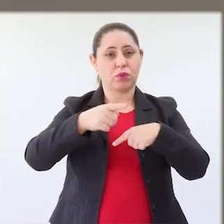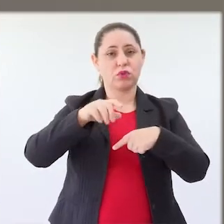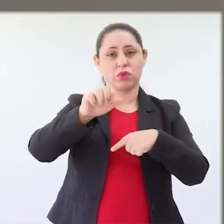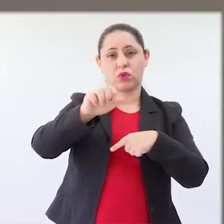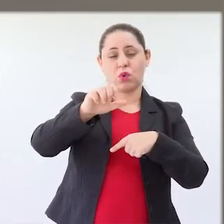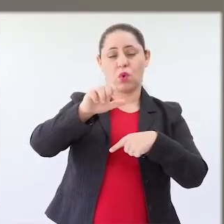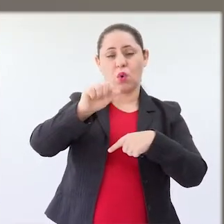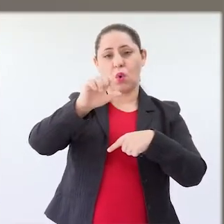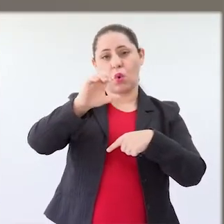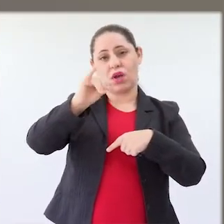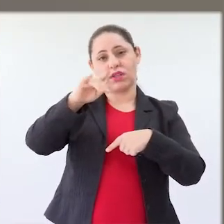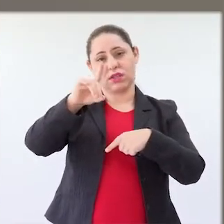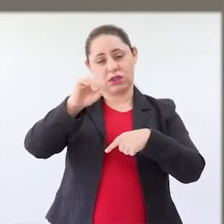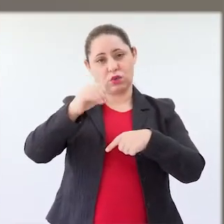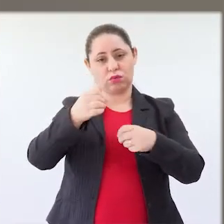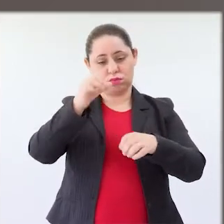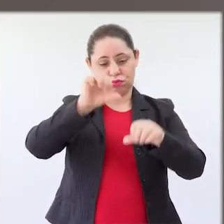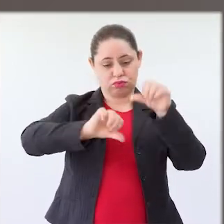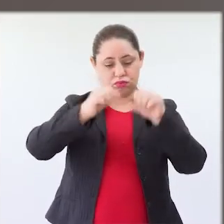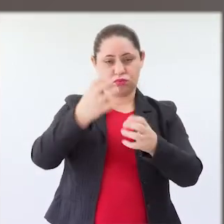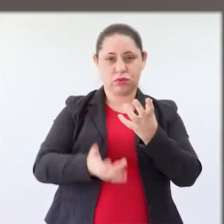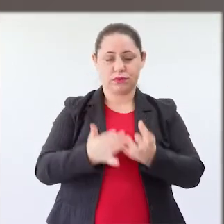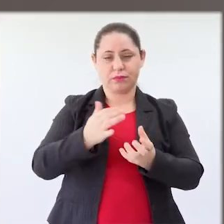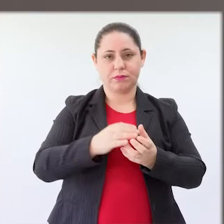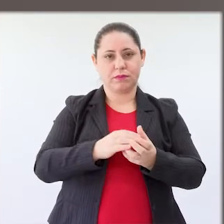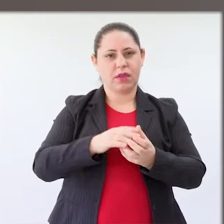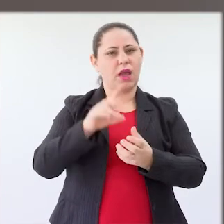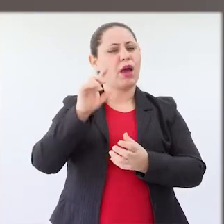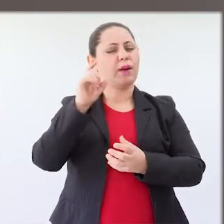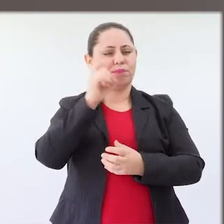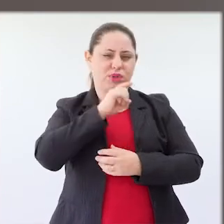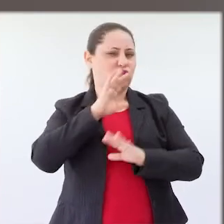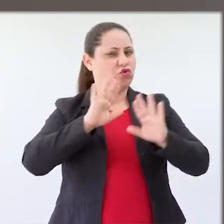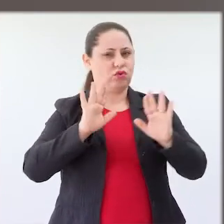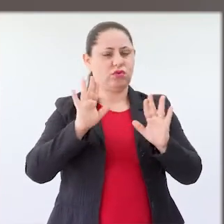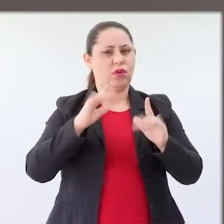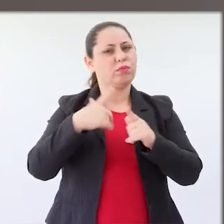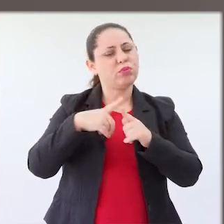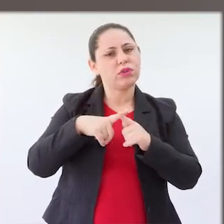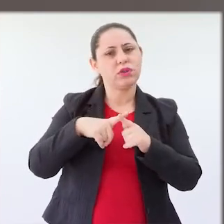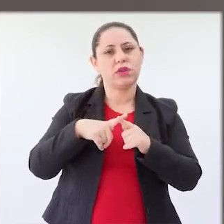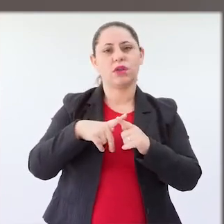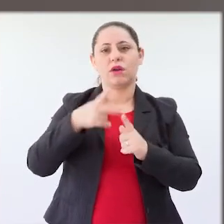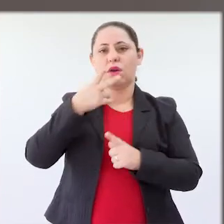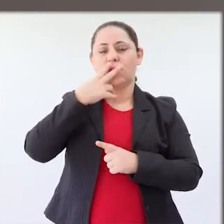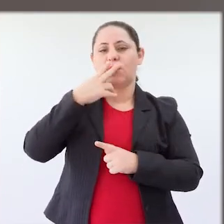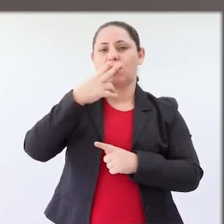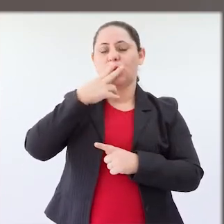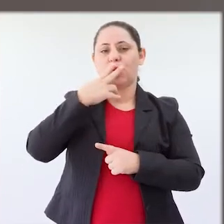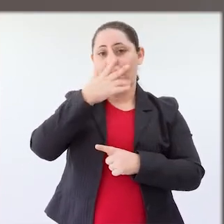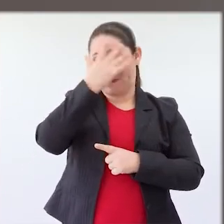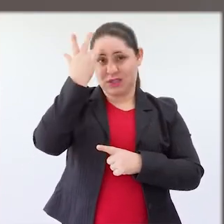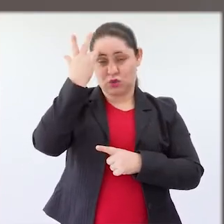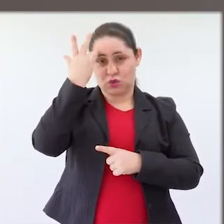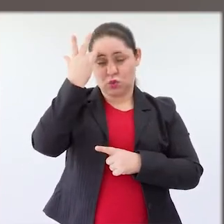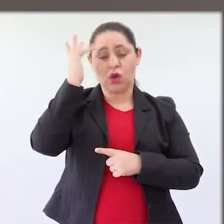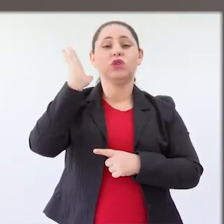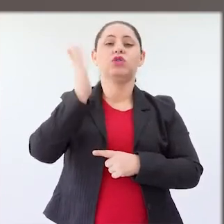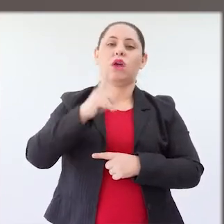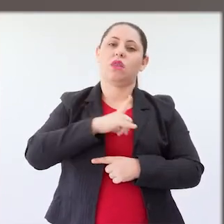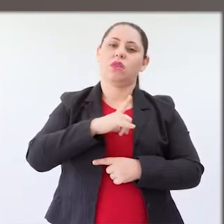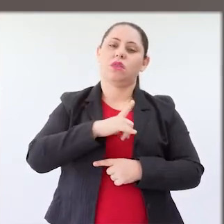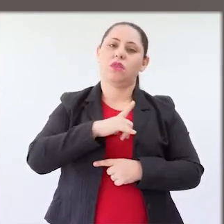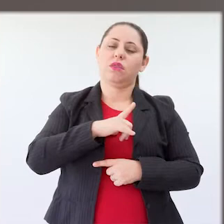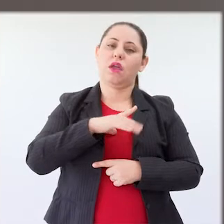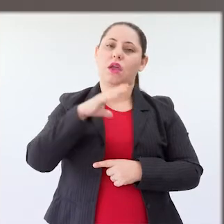após a aplicação do ácido injetável? Na verdade, isso é um pouco de mito, sabe? O tabagista, por si